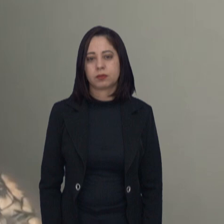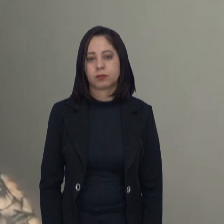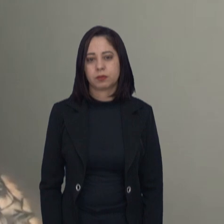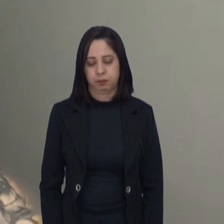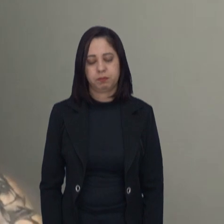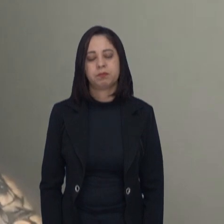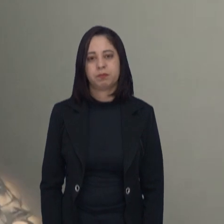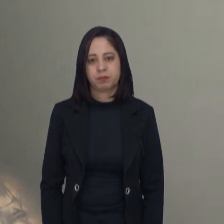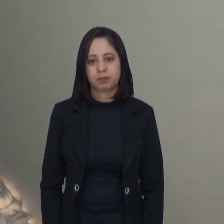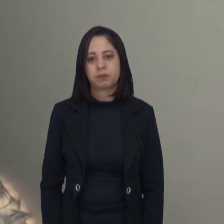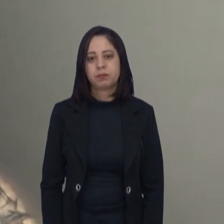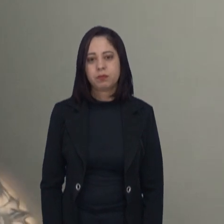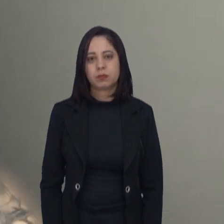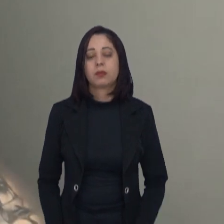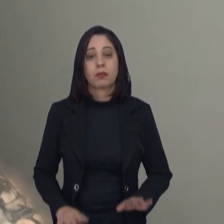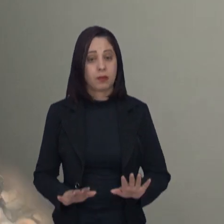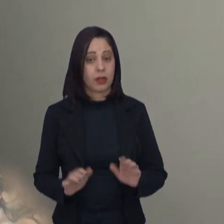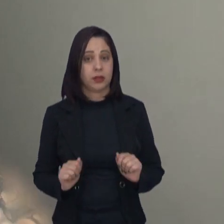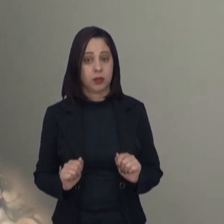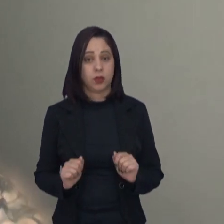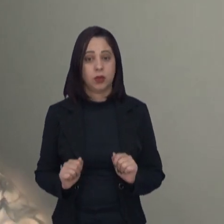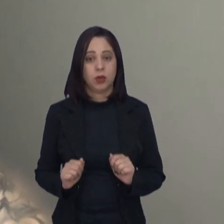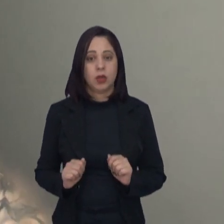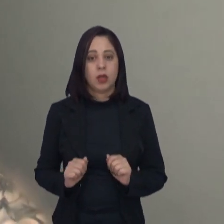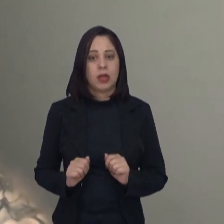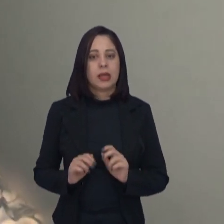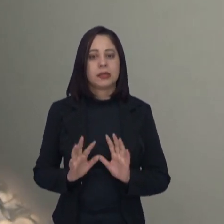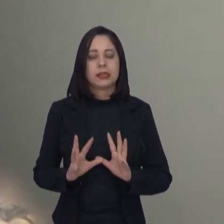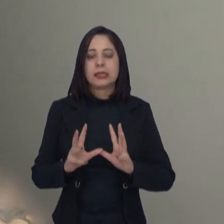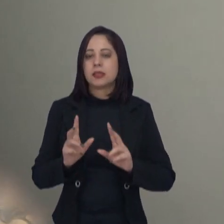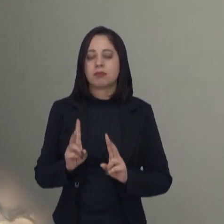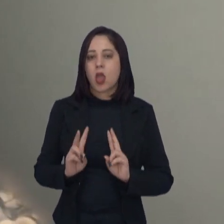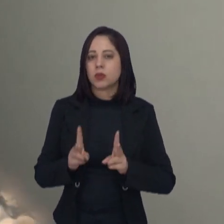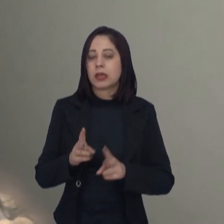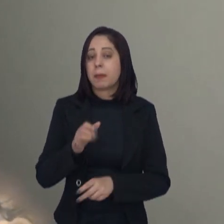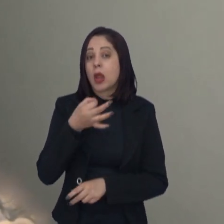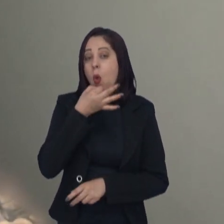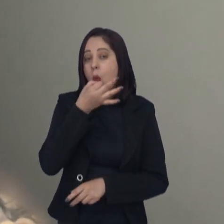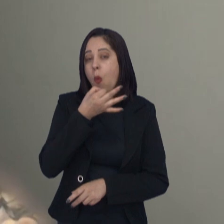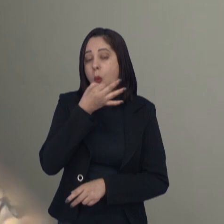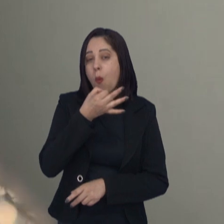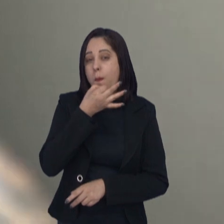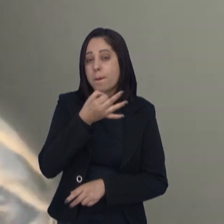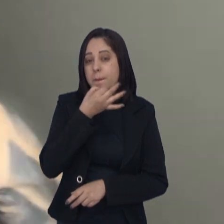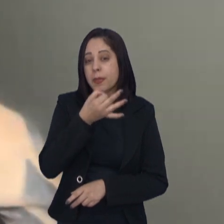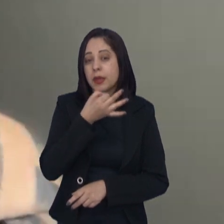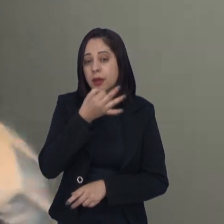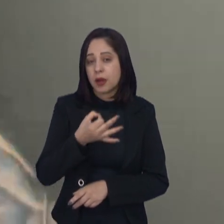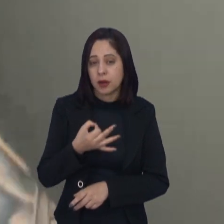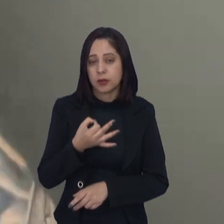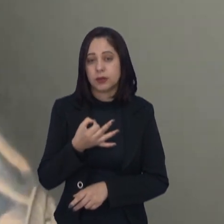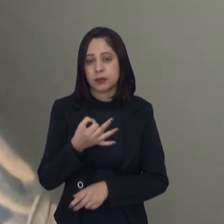atrelado à imagem, né, e as questões de opinião, hoje a gente traz isso muito forte para as redes sociais, e exatamente isso que eu falei antes, que as pessoas acham